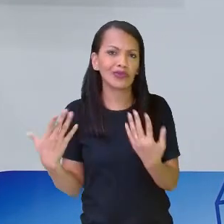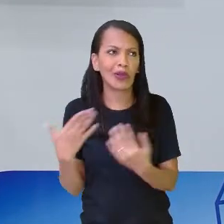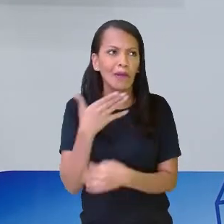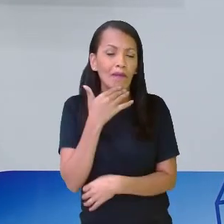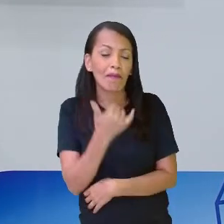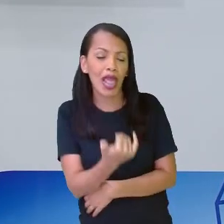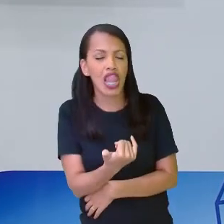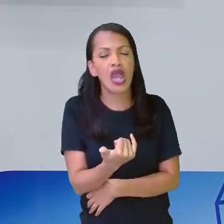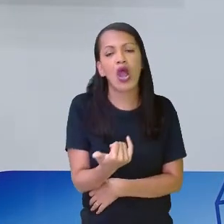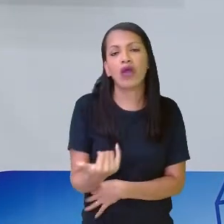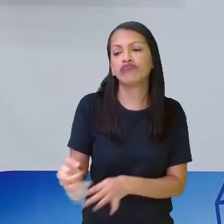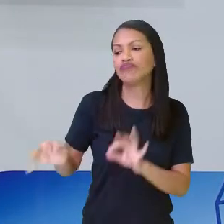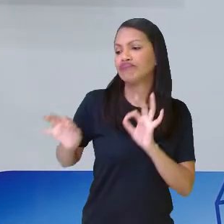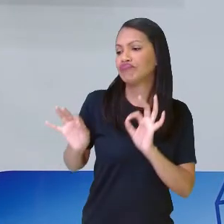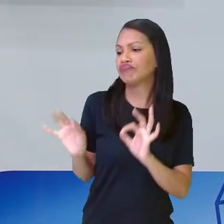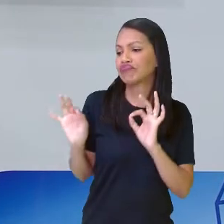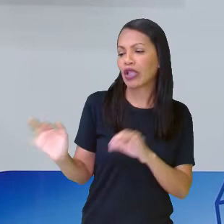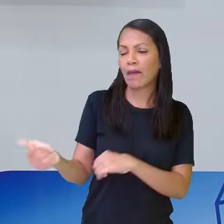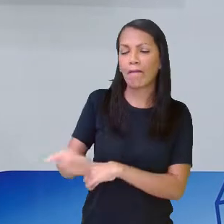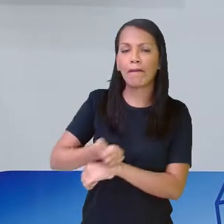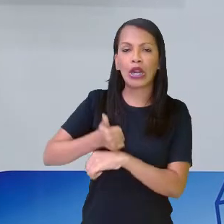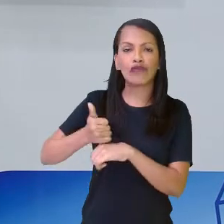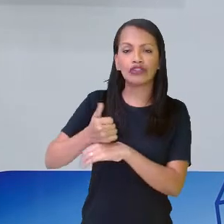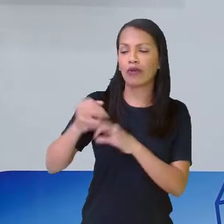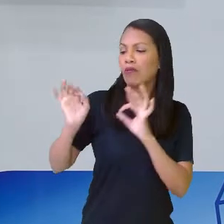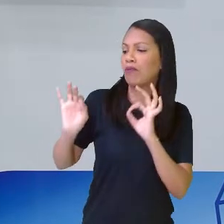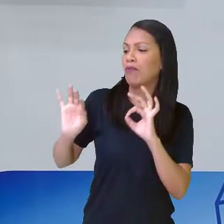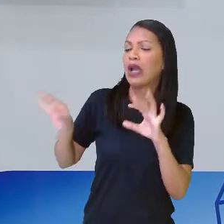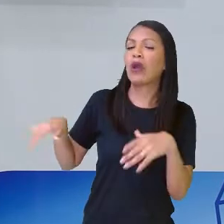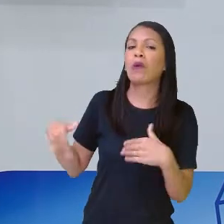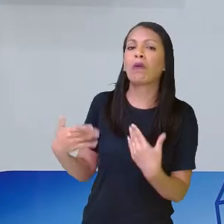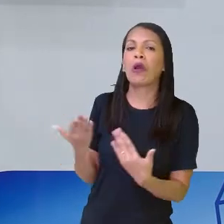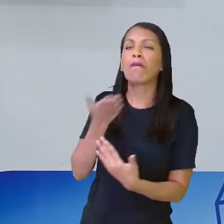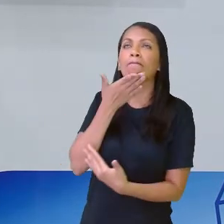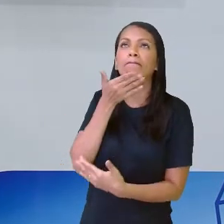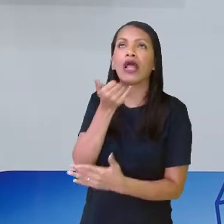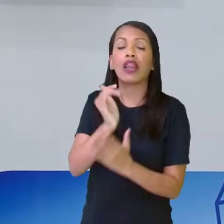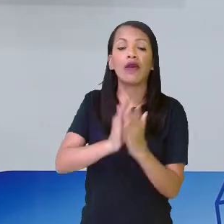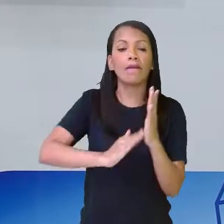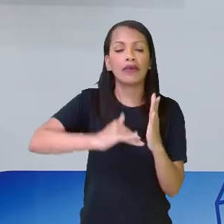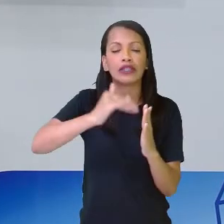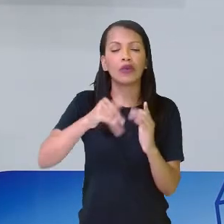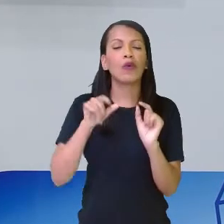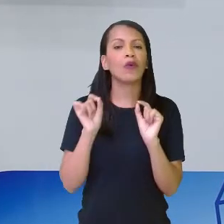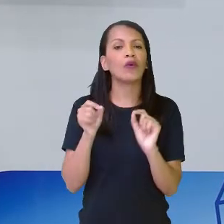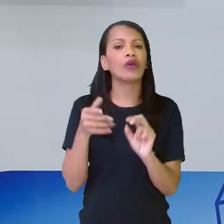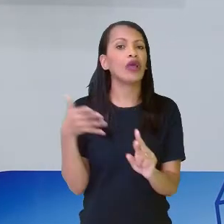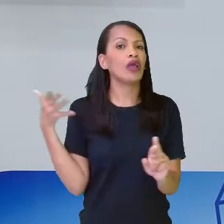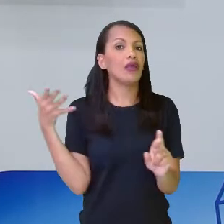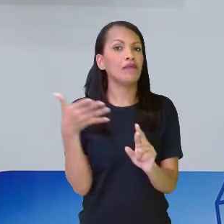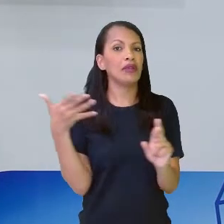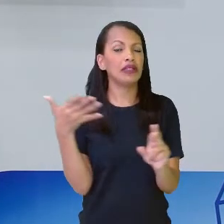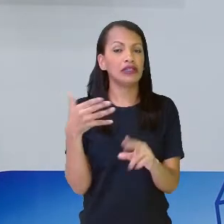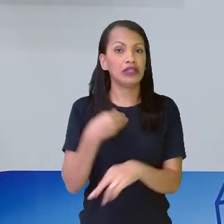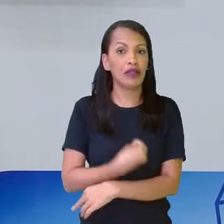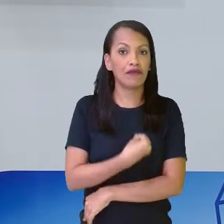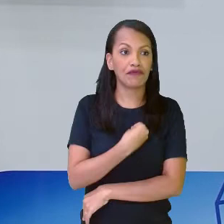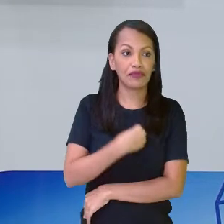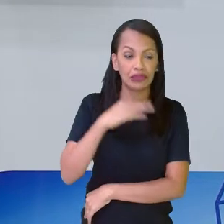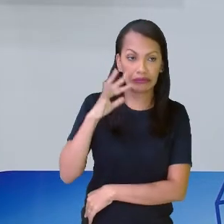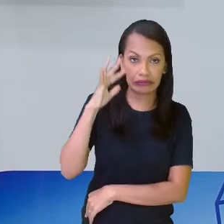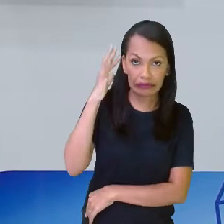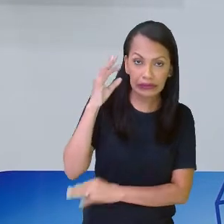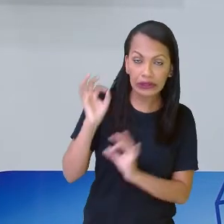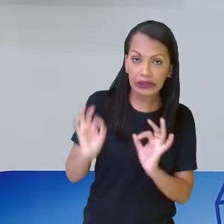melhores artistas? Quais seriam as melhores obras? O que é que quem representa melhor essa realidade?